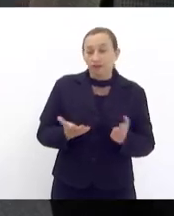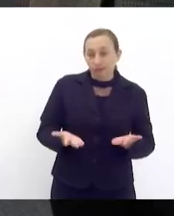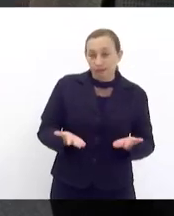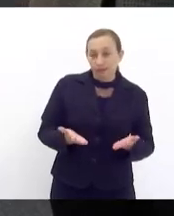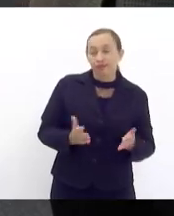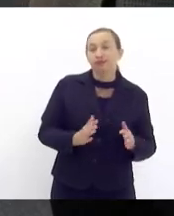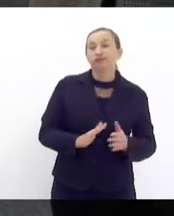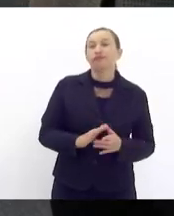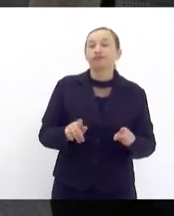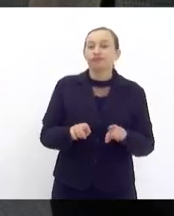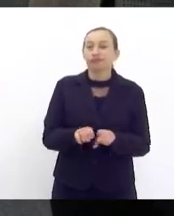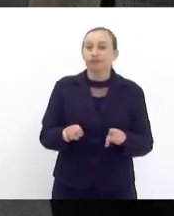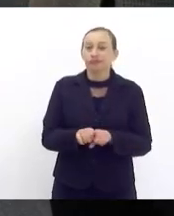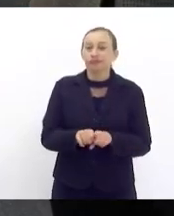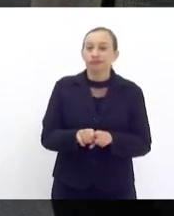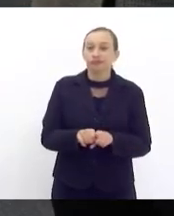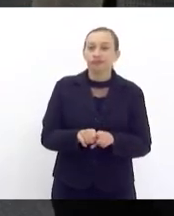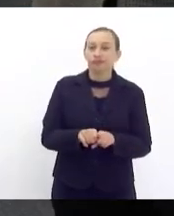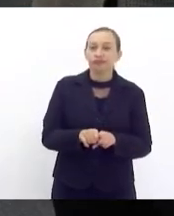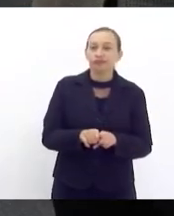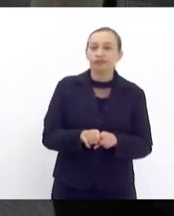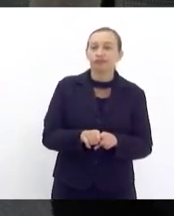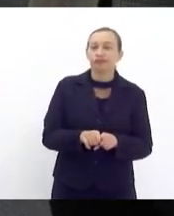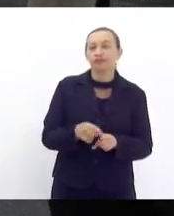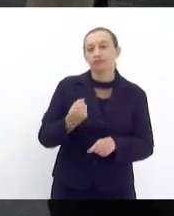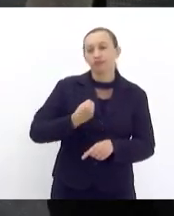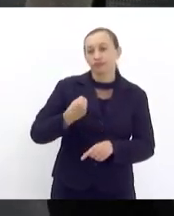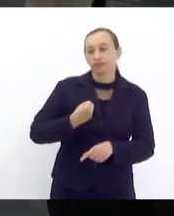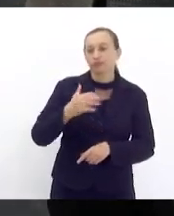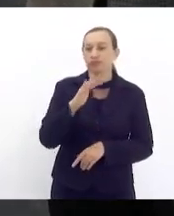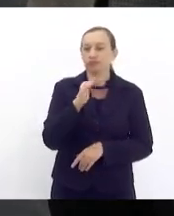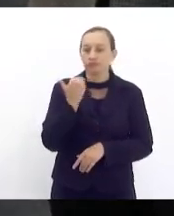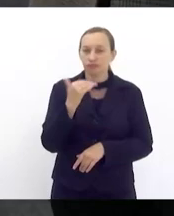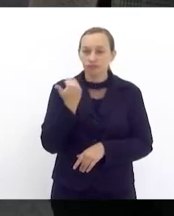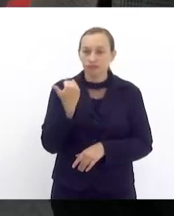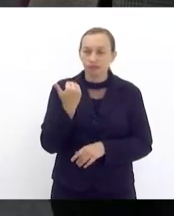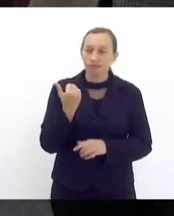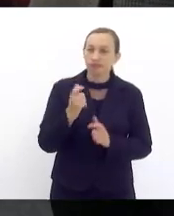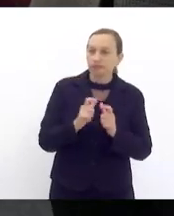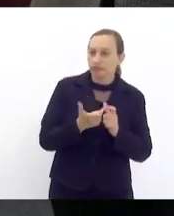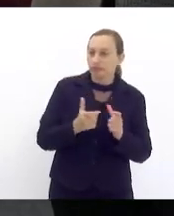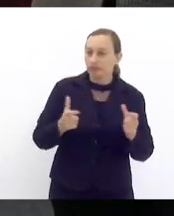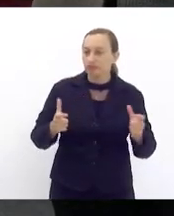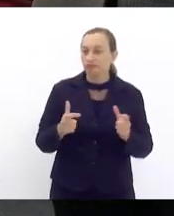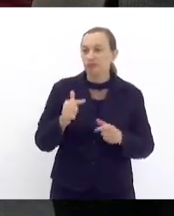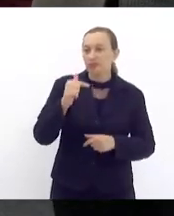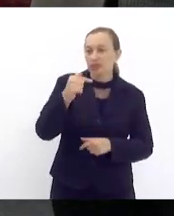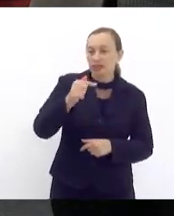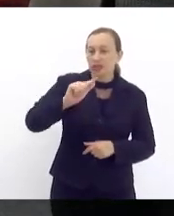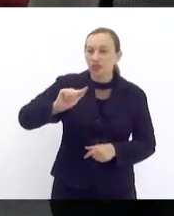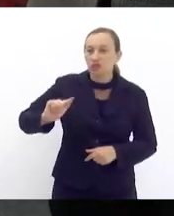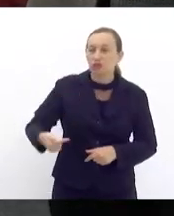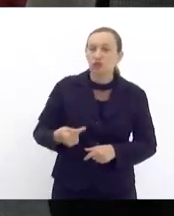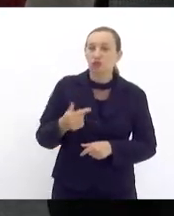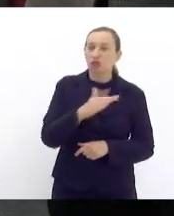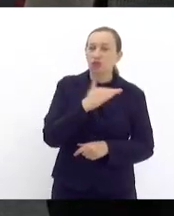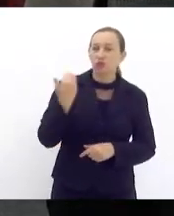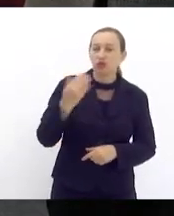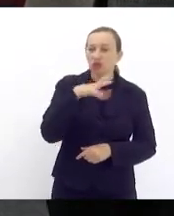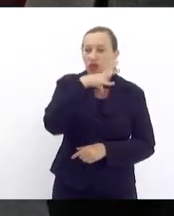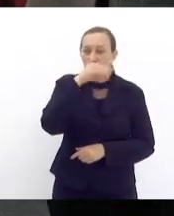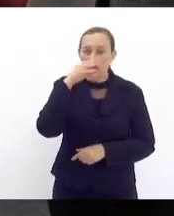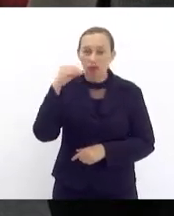as taxas de mortalidade são elevadas e chegam acerca de 7 mil mortes de